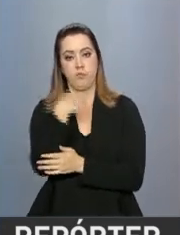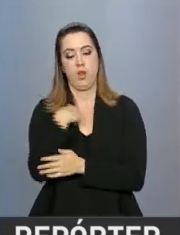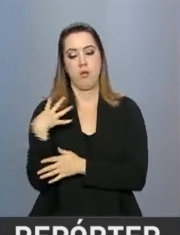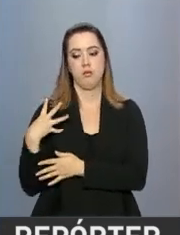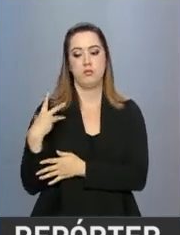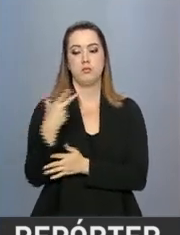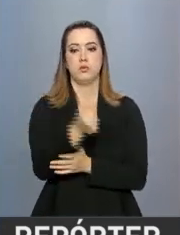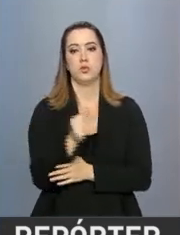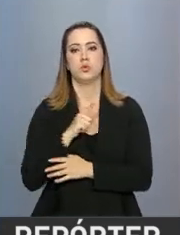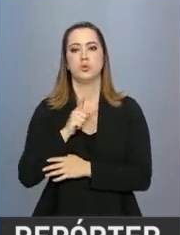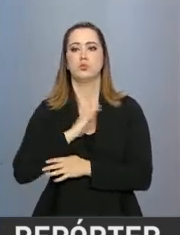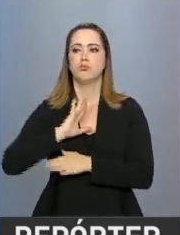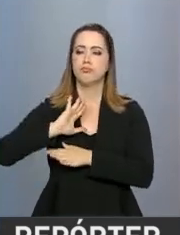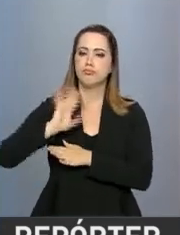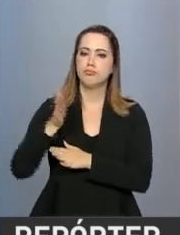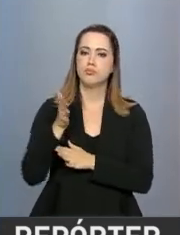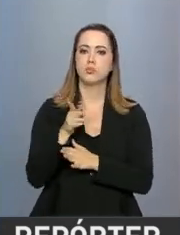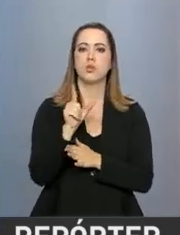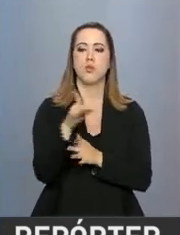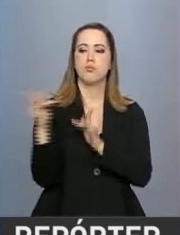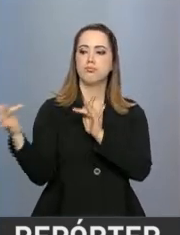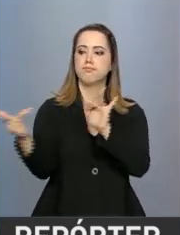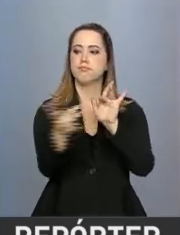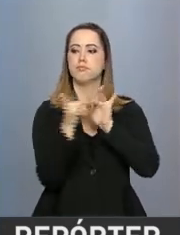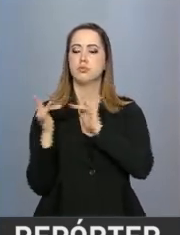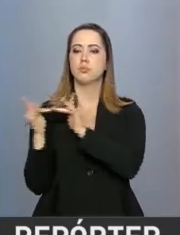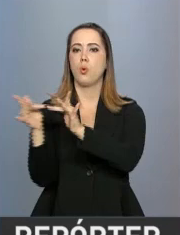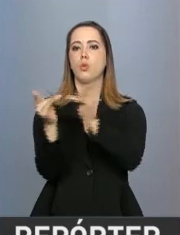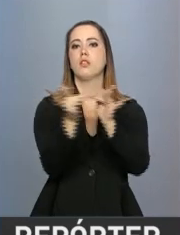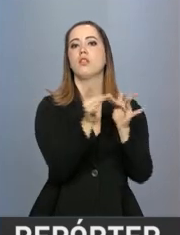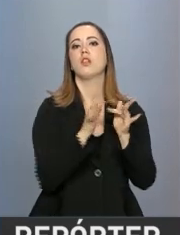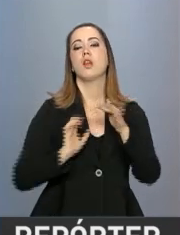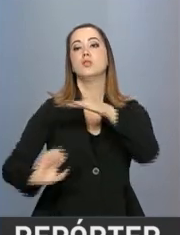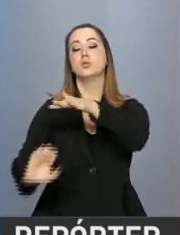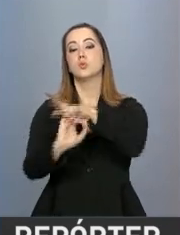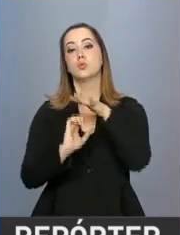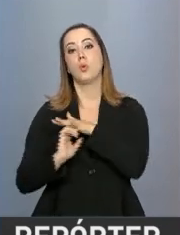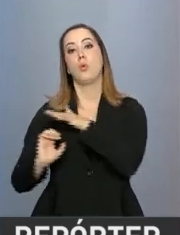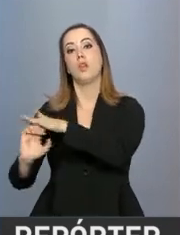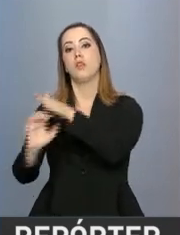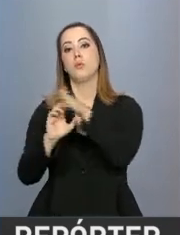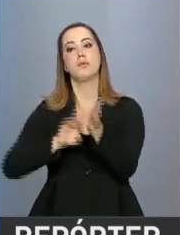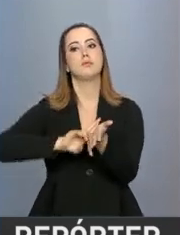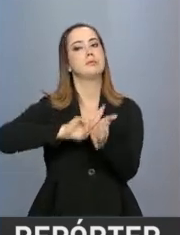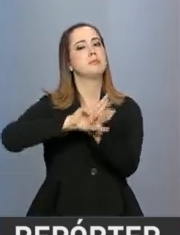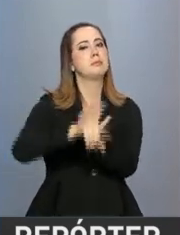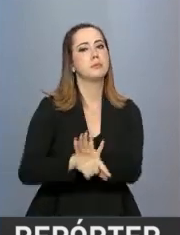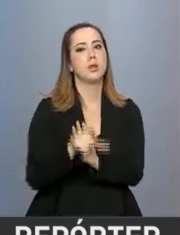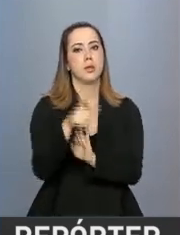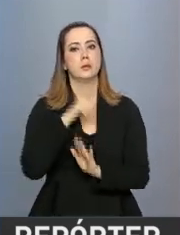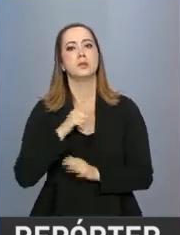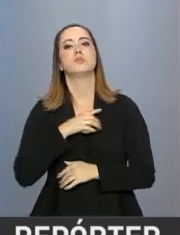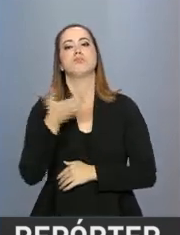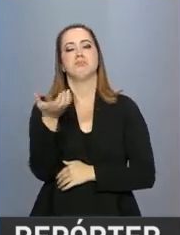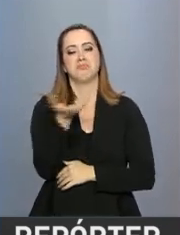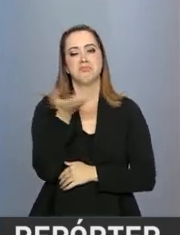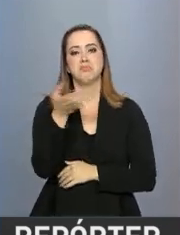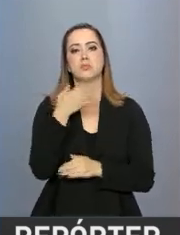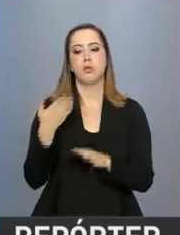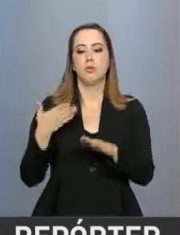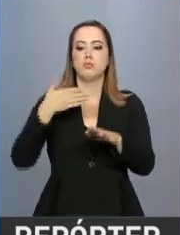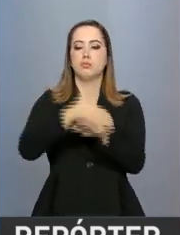todo, mantido bastante contato com esses investidores e há um claro interesse em participar dos